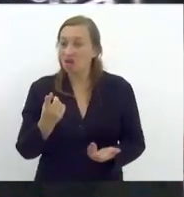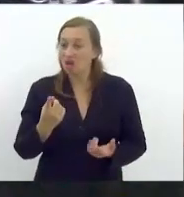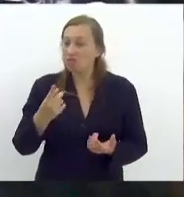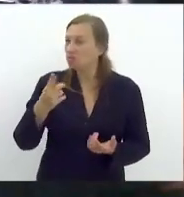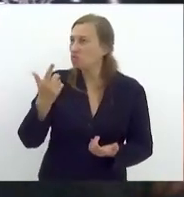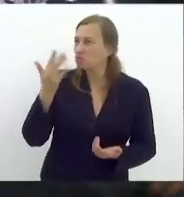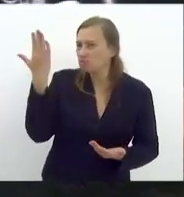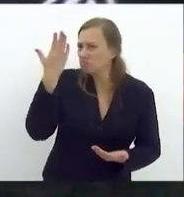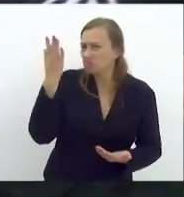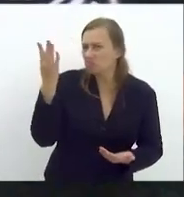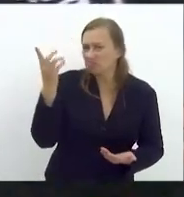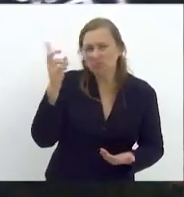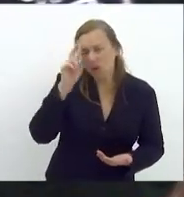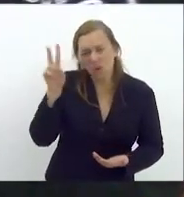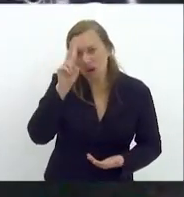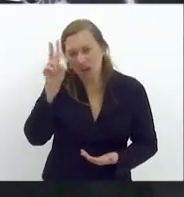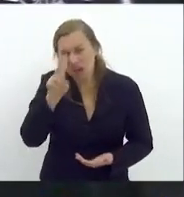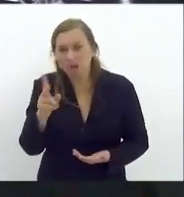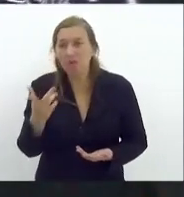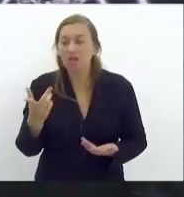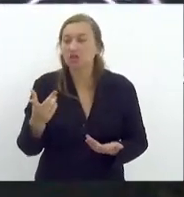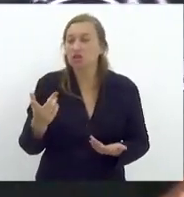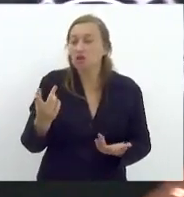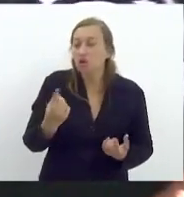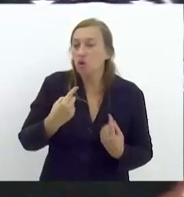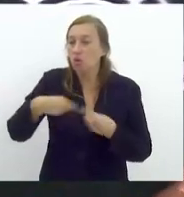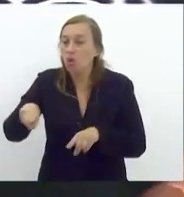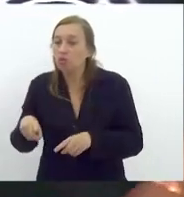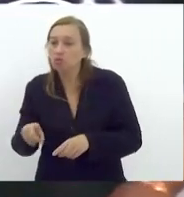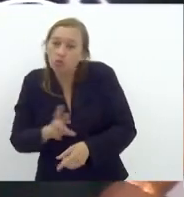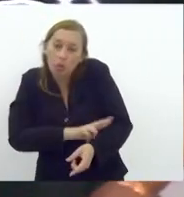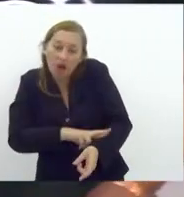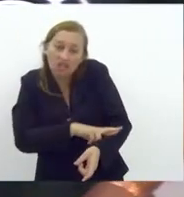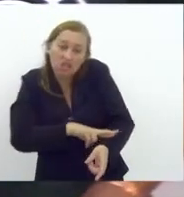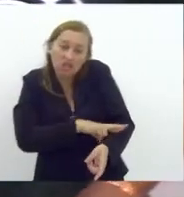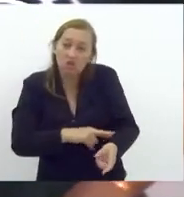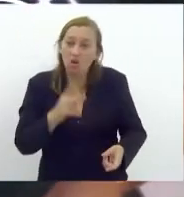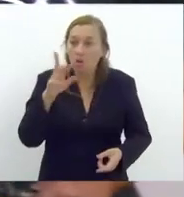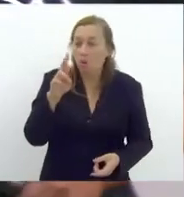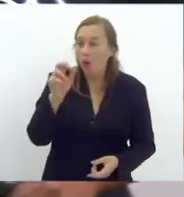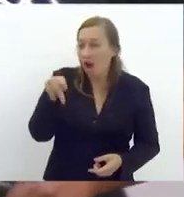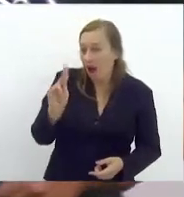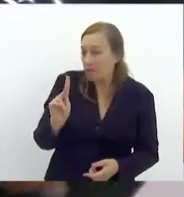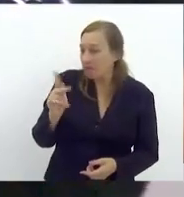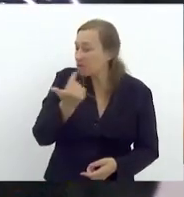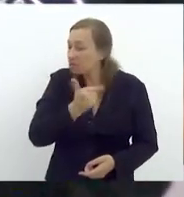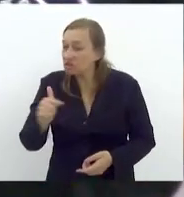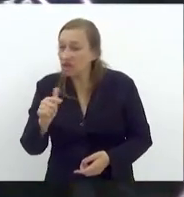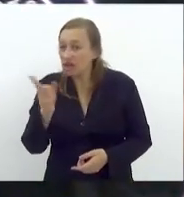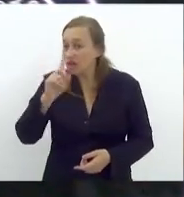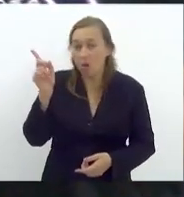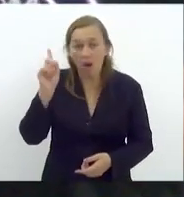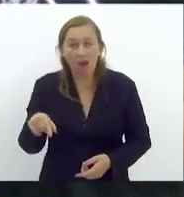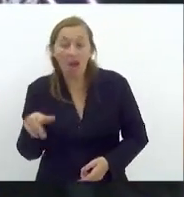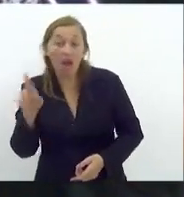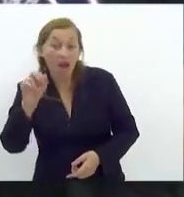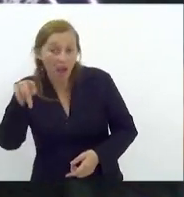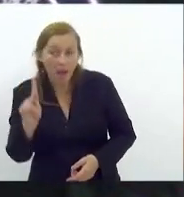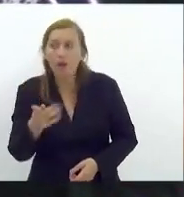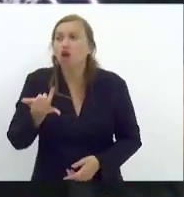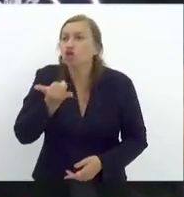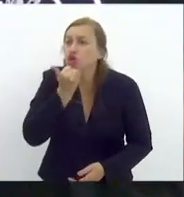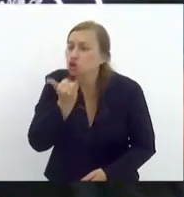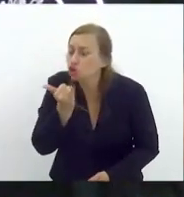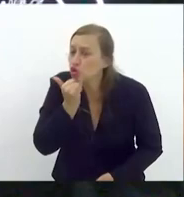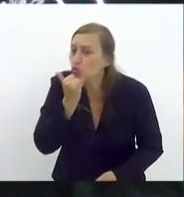sabe qual é a conta achandofobia homofobia se não se o rap não tem isso mano não é rap desculpe aí valeu aí o